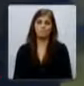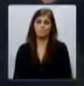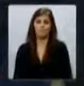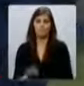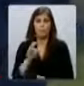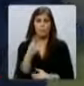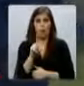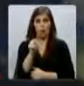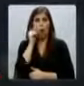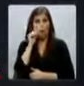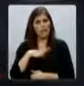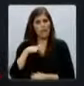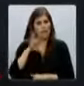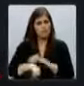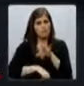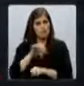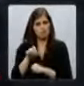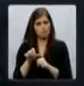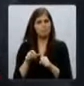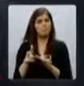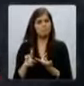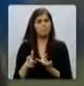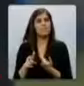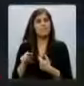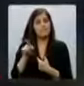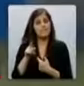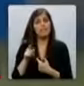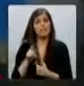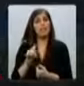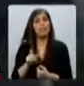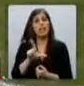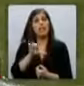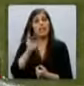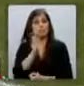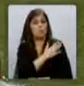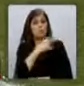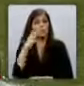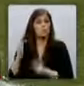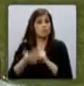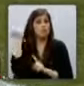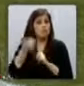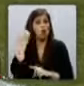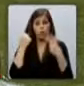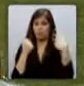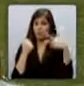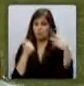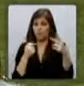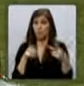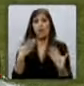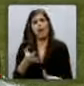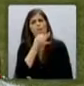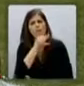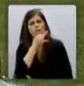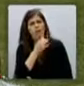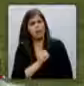Paulo Sousa, o homem que quer conquistar Basileia. Ele, como jogador, ganhou duas Ligas dos Campeões. Agora fala com entusiasmo e paixão do jogo com o Futebol